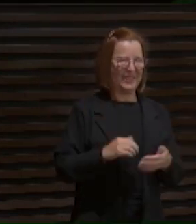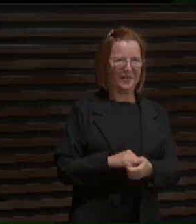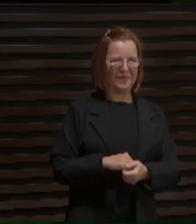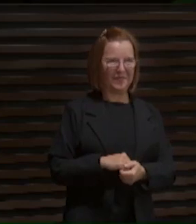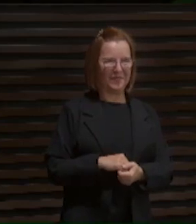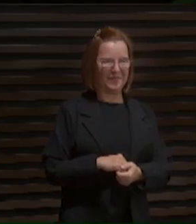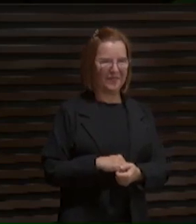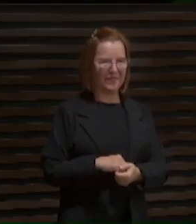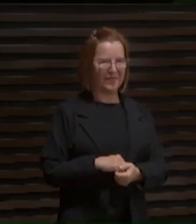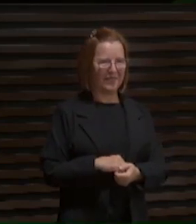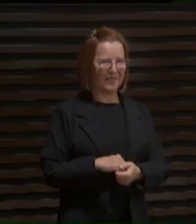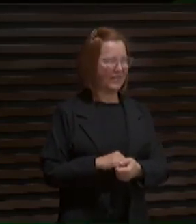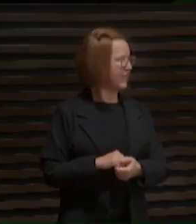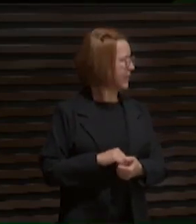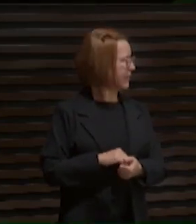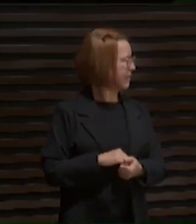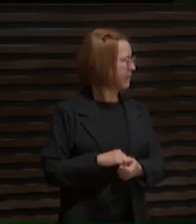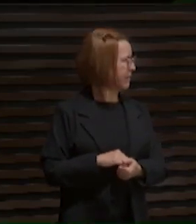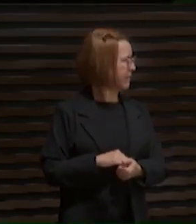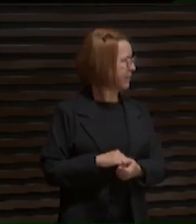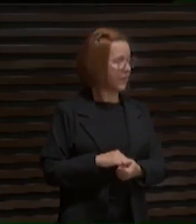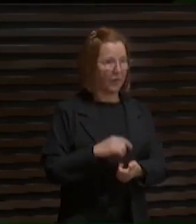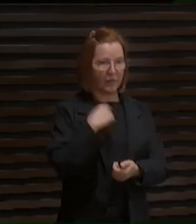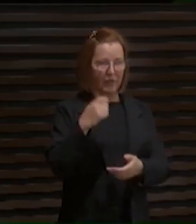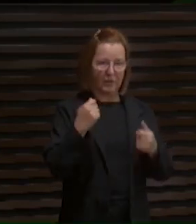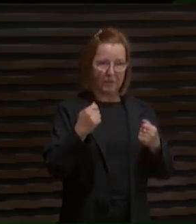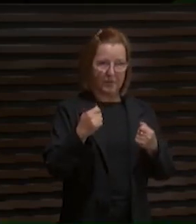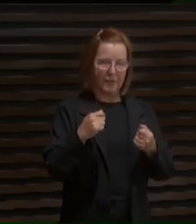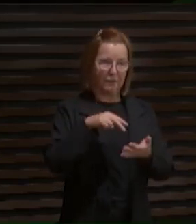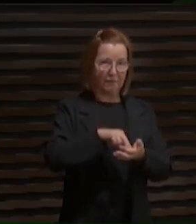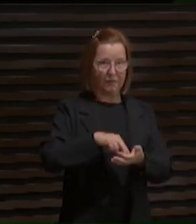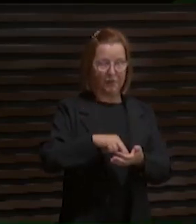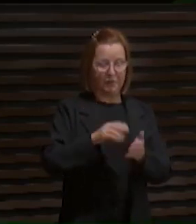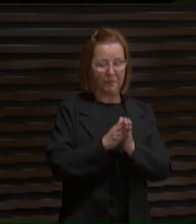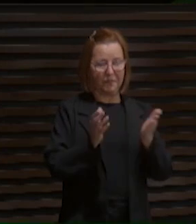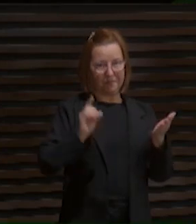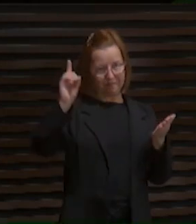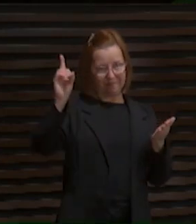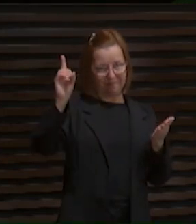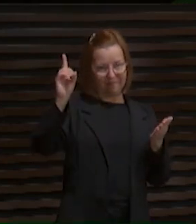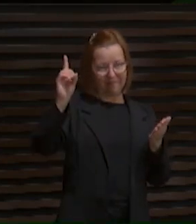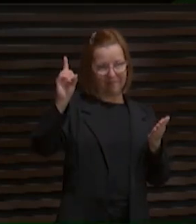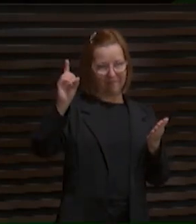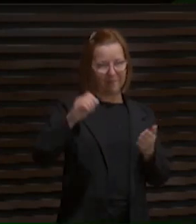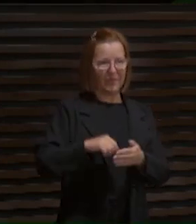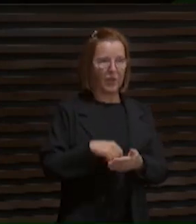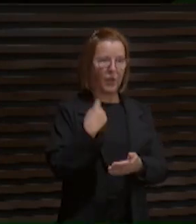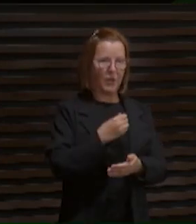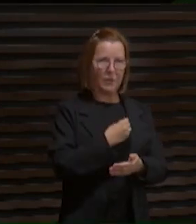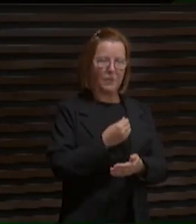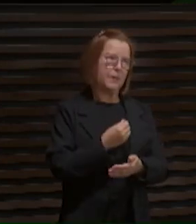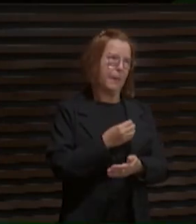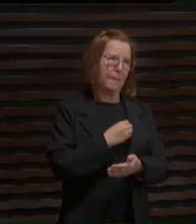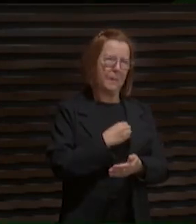quando nós somos confrontados pela Escritura, quando os nossos pecados são confrontados pela Escritura da forma que são, a